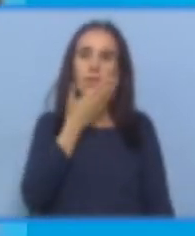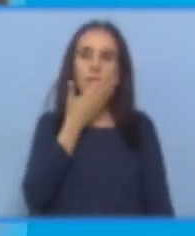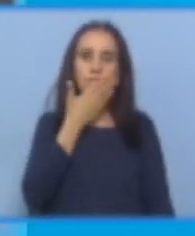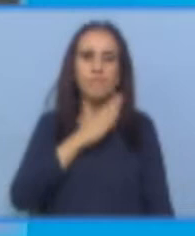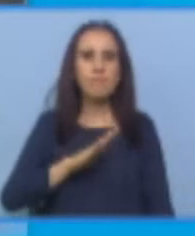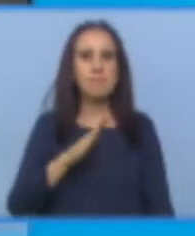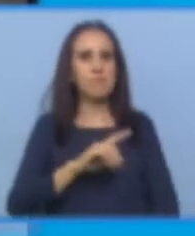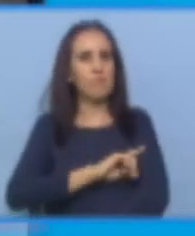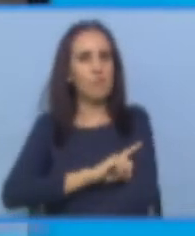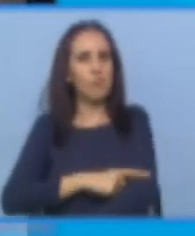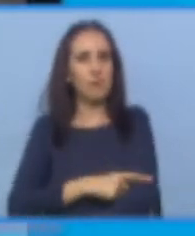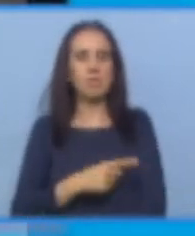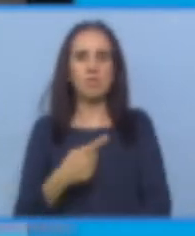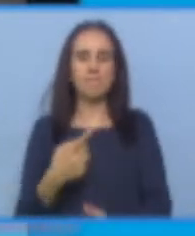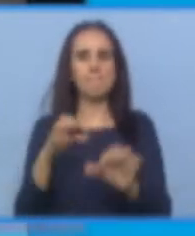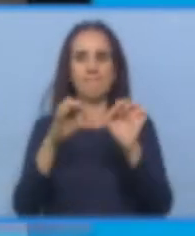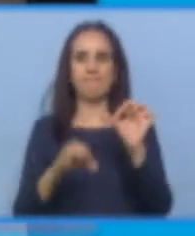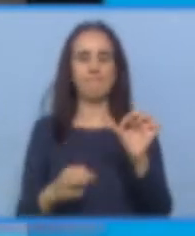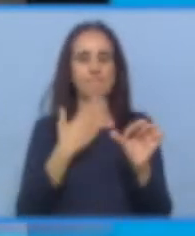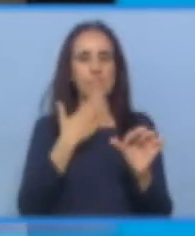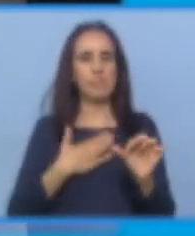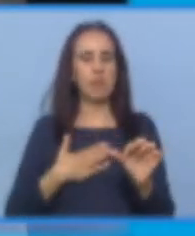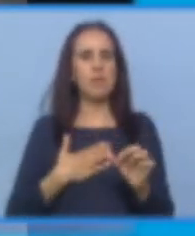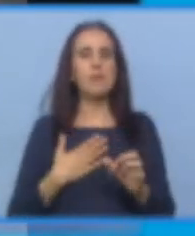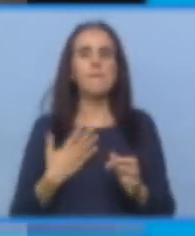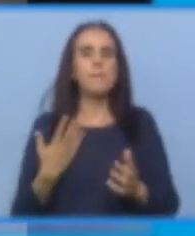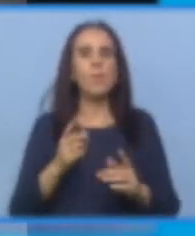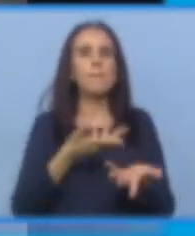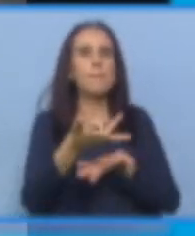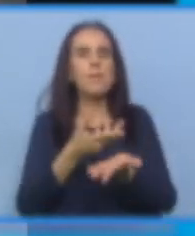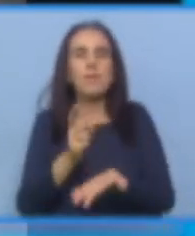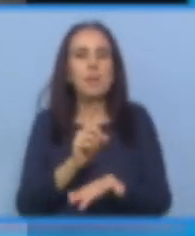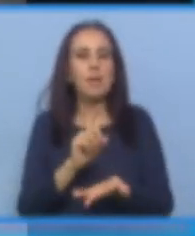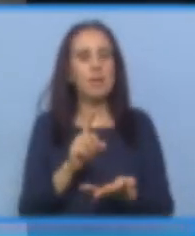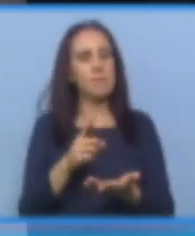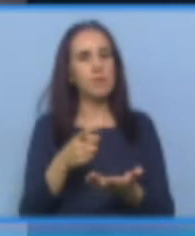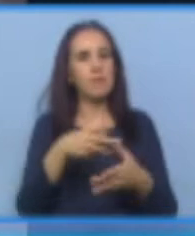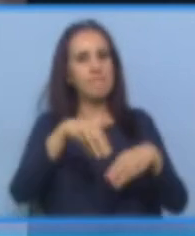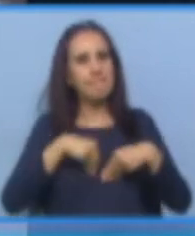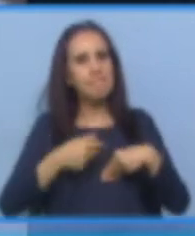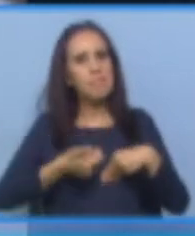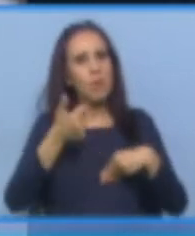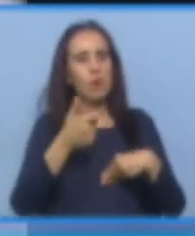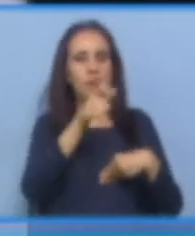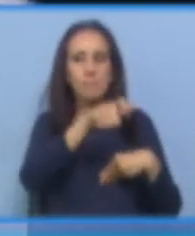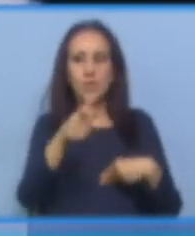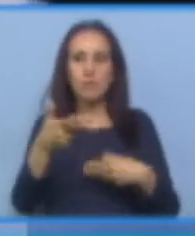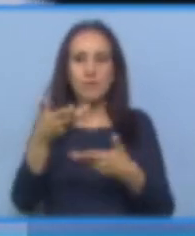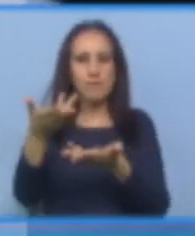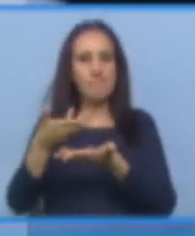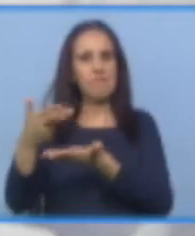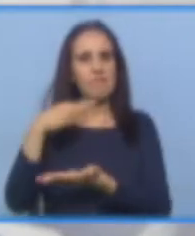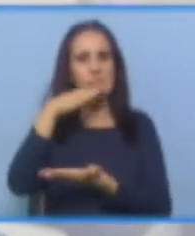ferramentas e força e uma mensagem para, não é para lidar, para receber melhor estas famílias Sempre e ter com algo para